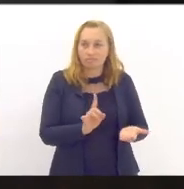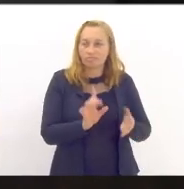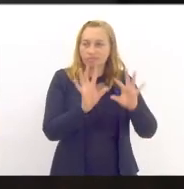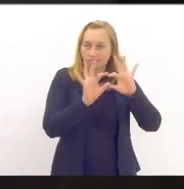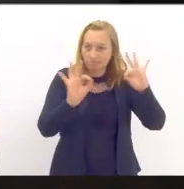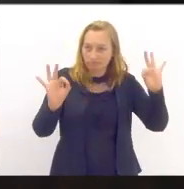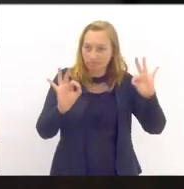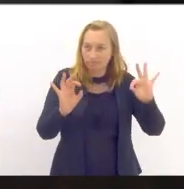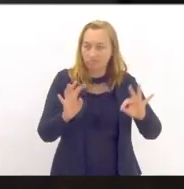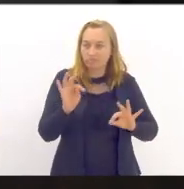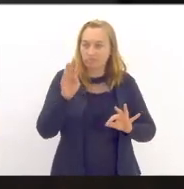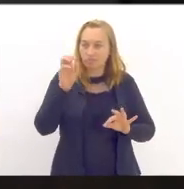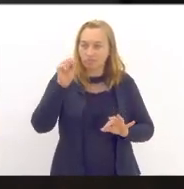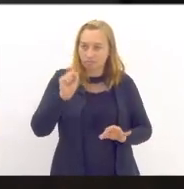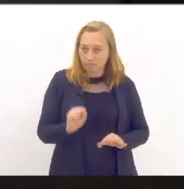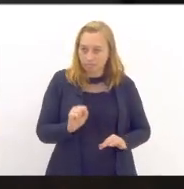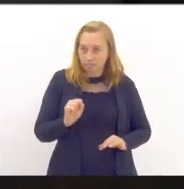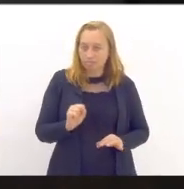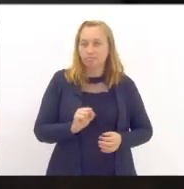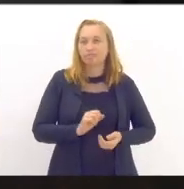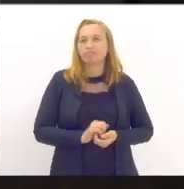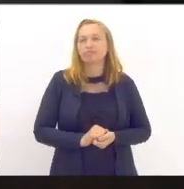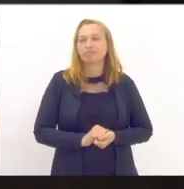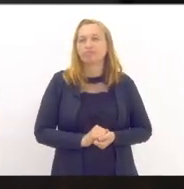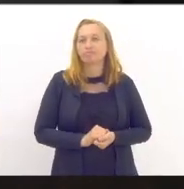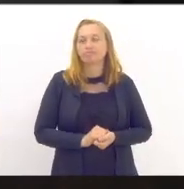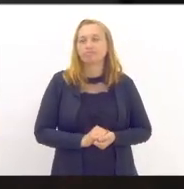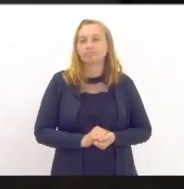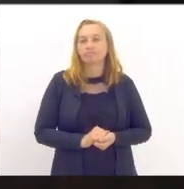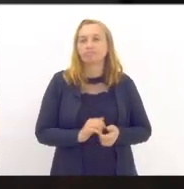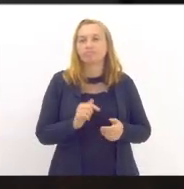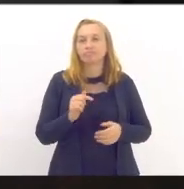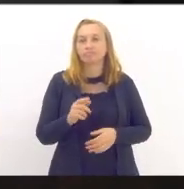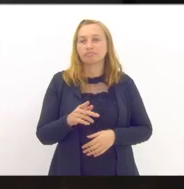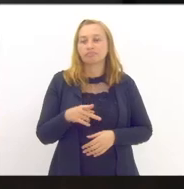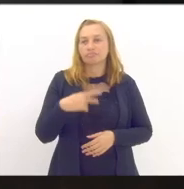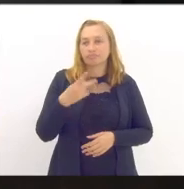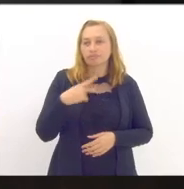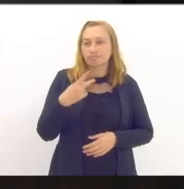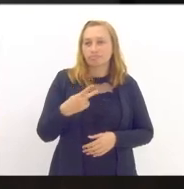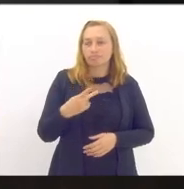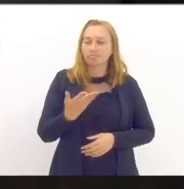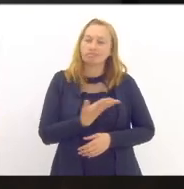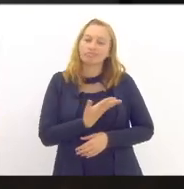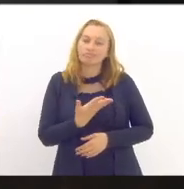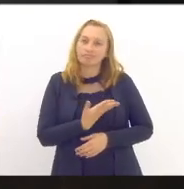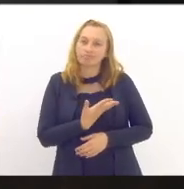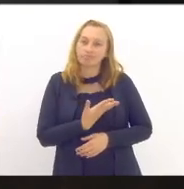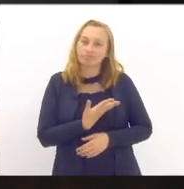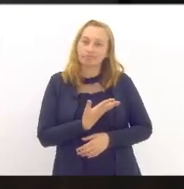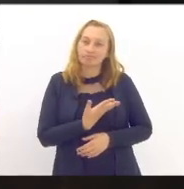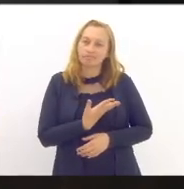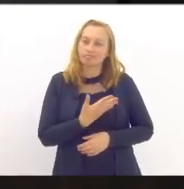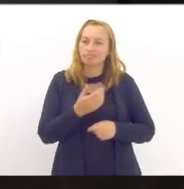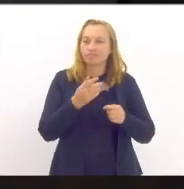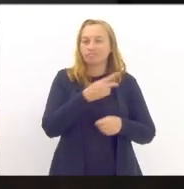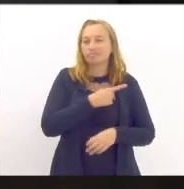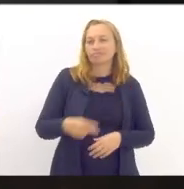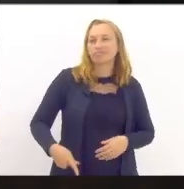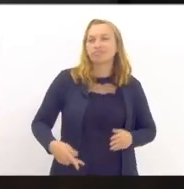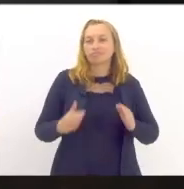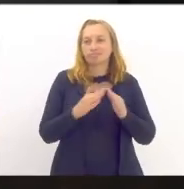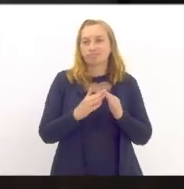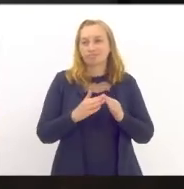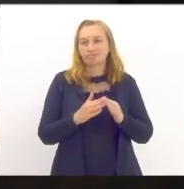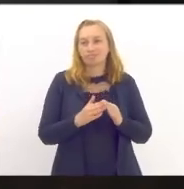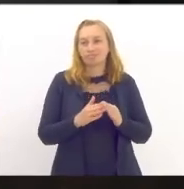frase de Thomas Jefferson. E aqui, como bem disse o nosso querido amigo e presidente desta casa, que